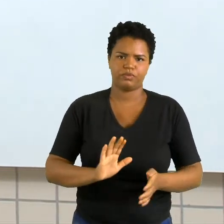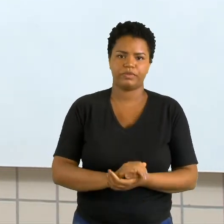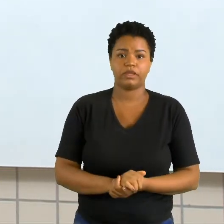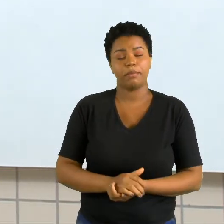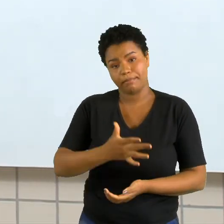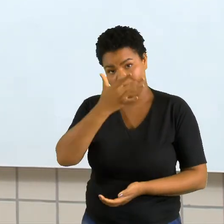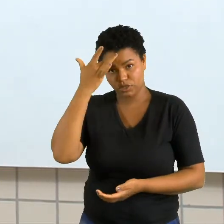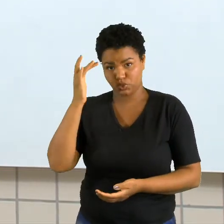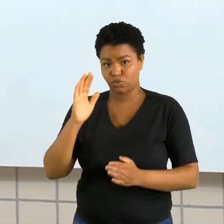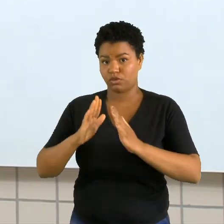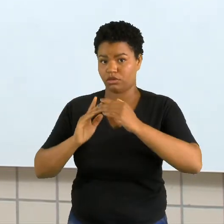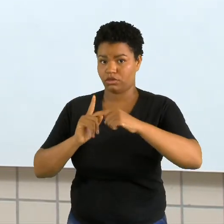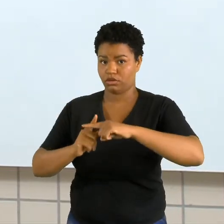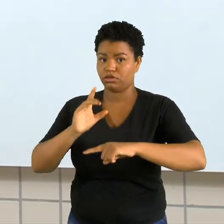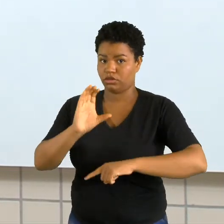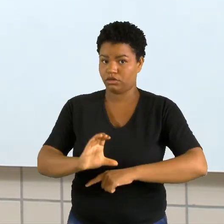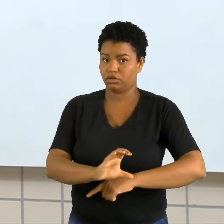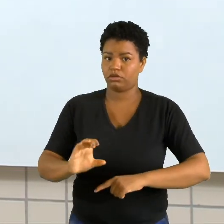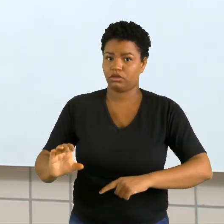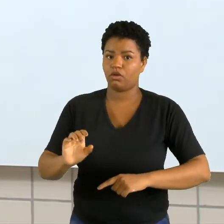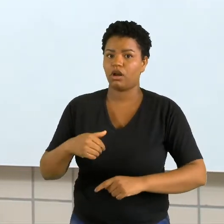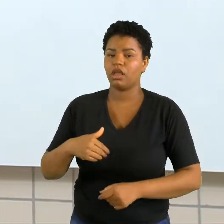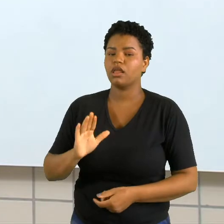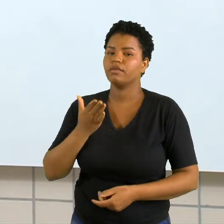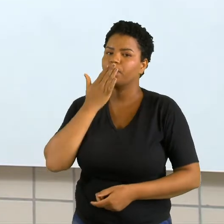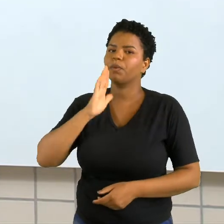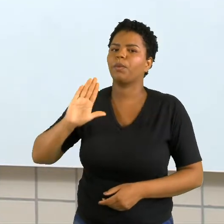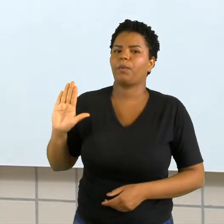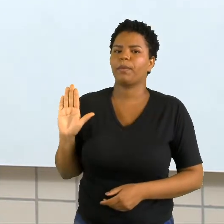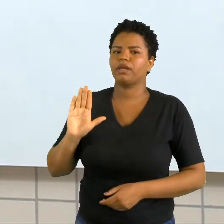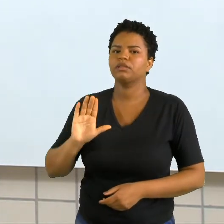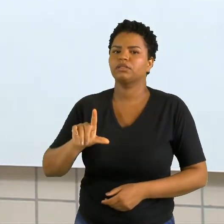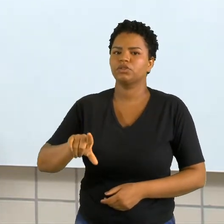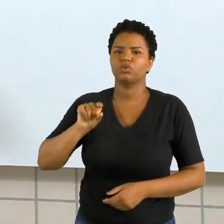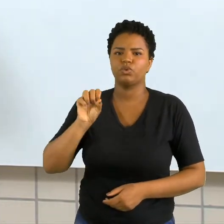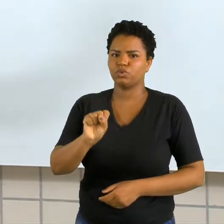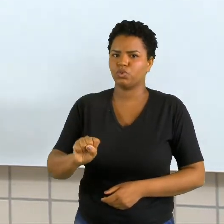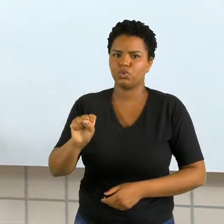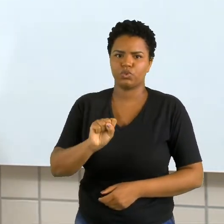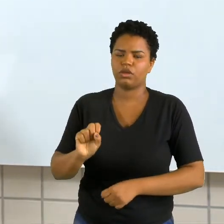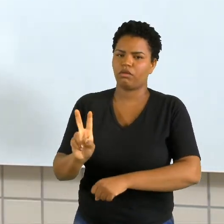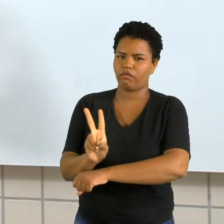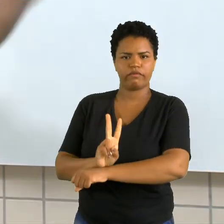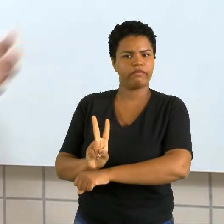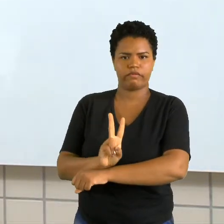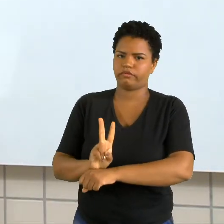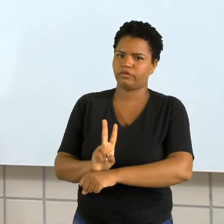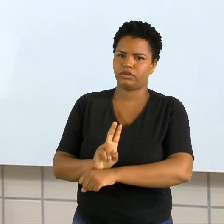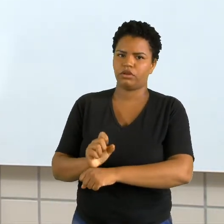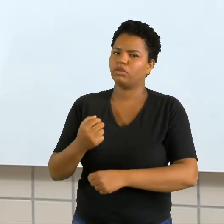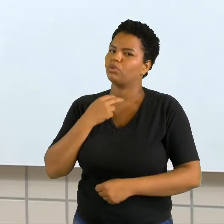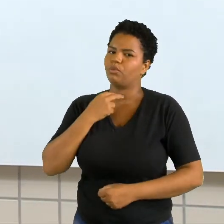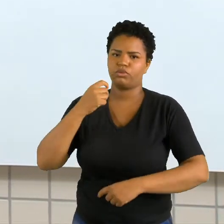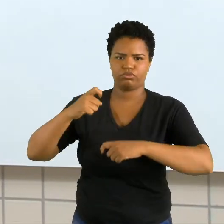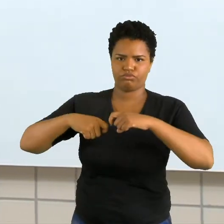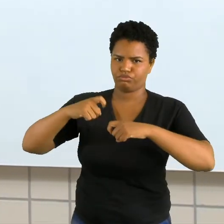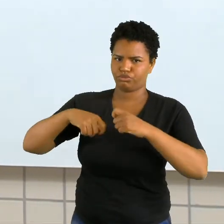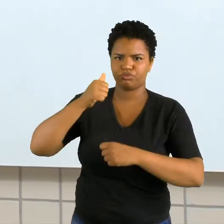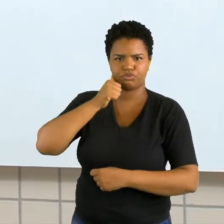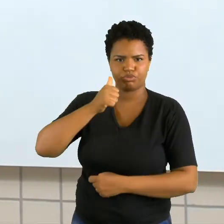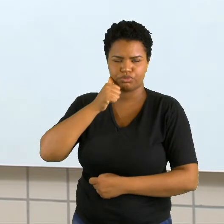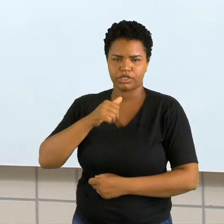ele traduziu a Bíblia do latim para o alemão. Agora as pessoas poderiam ler a Bíblia e comparar as